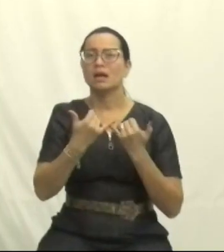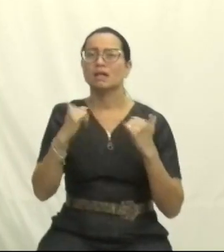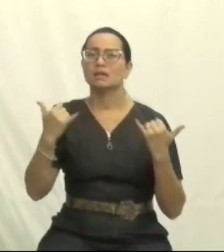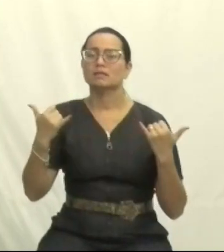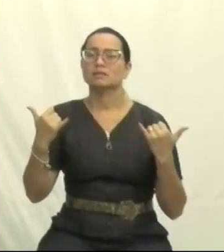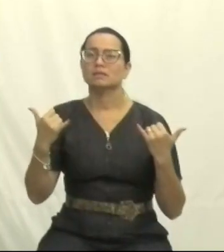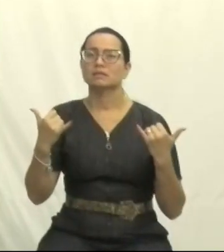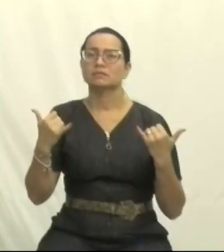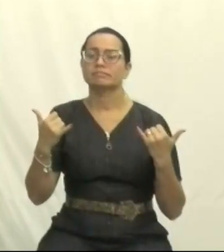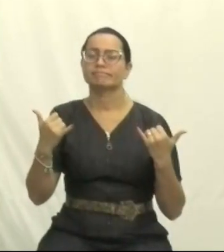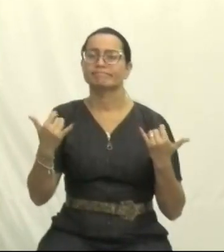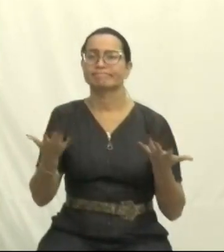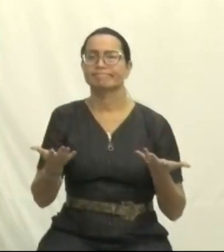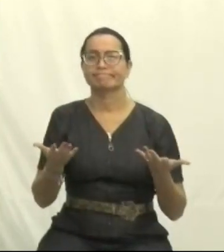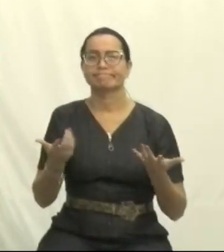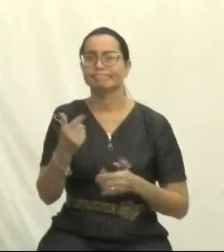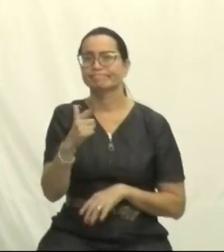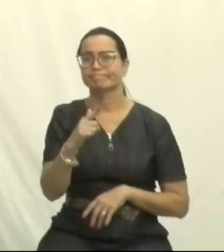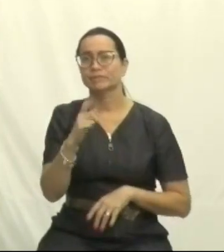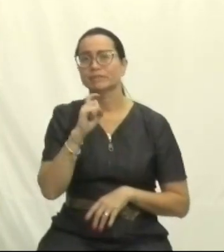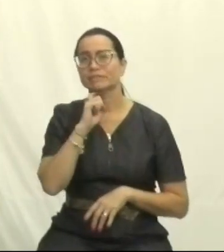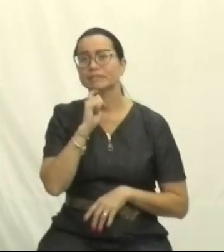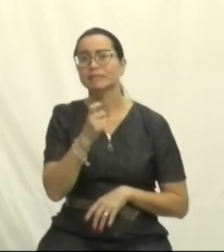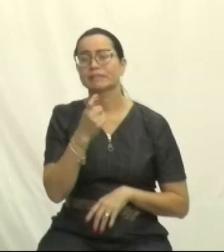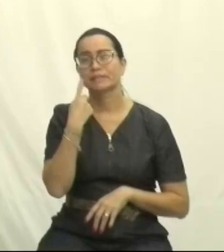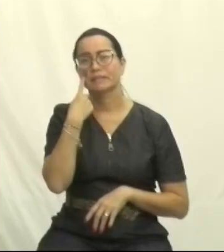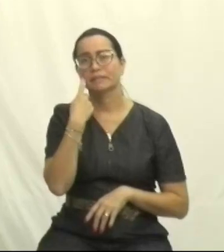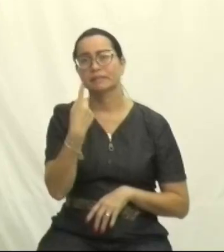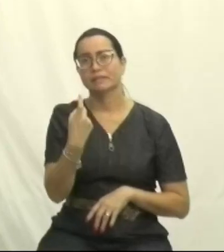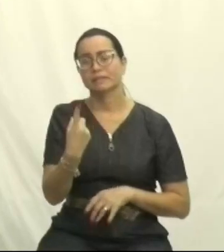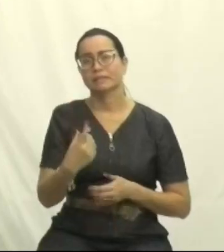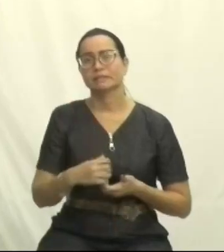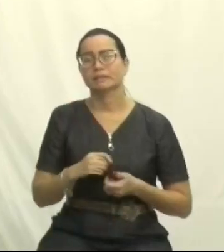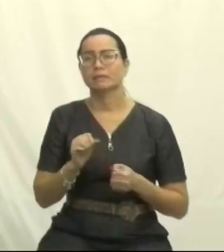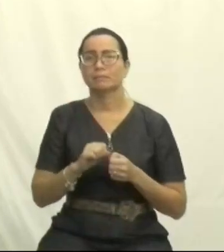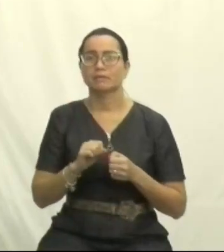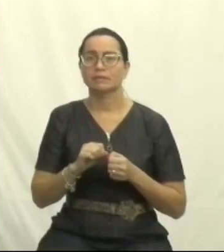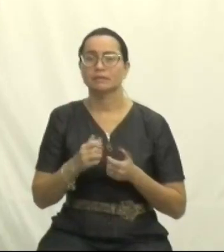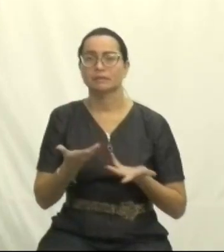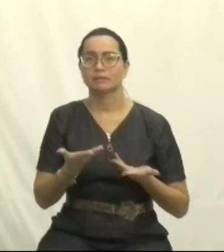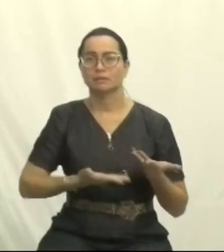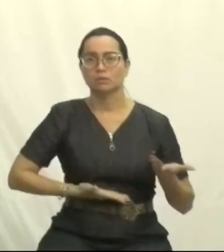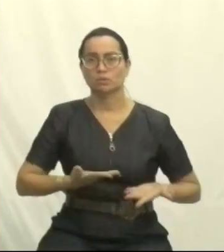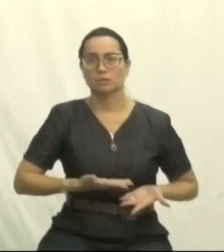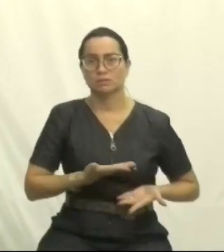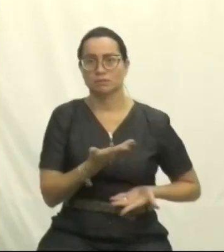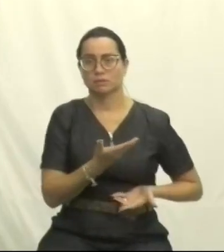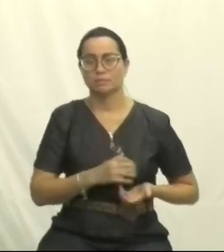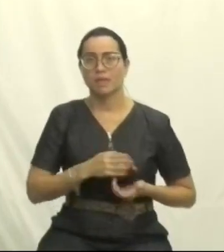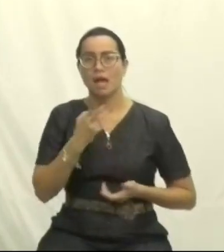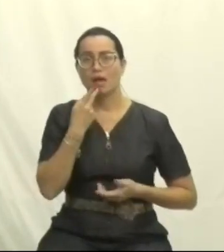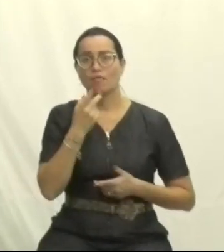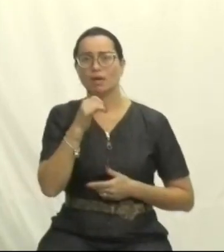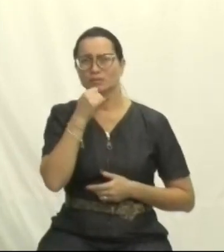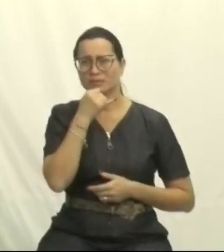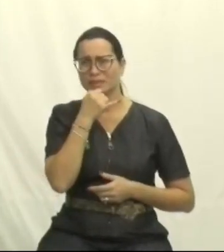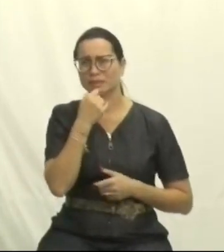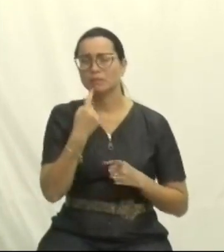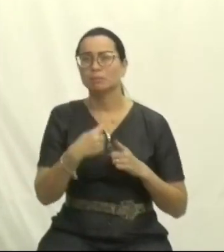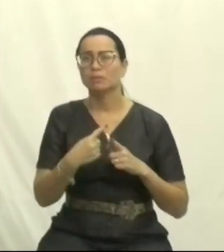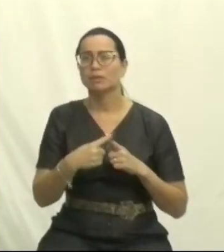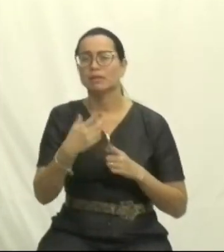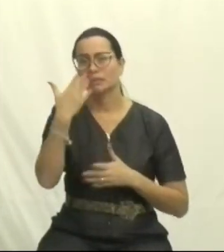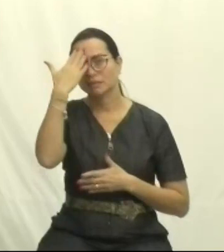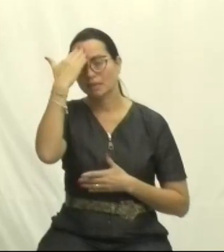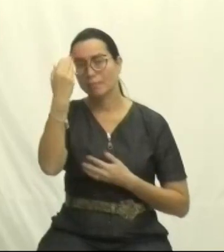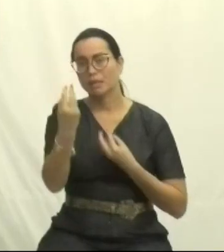infelizmente, não teve ninguém que se interessou para fazer aquele serviço. Falo isso com uma tristeza enorme, né? Sabendo ali